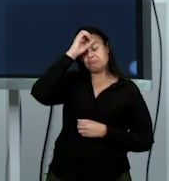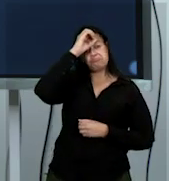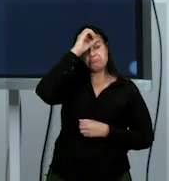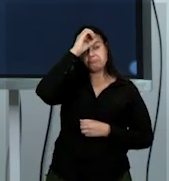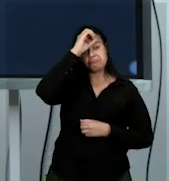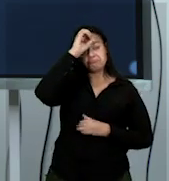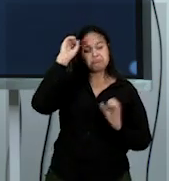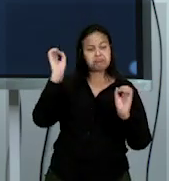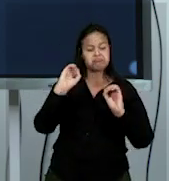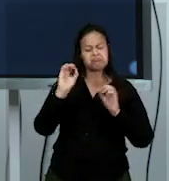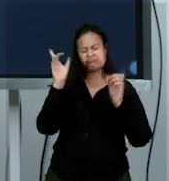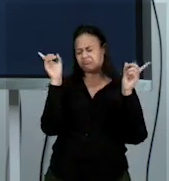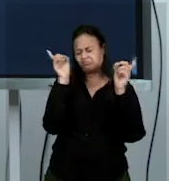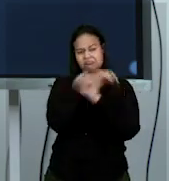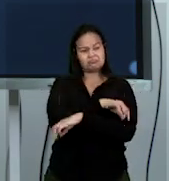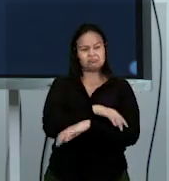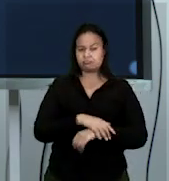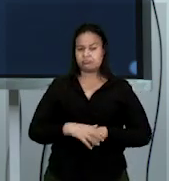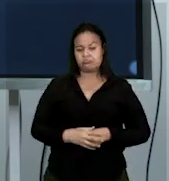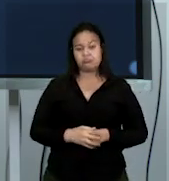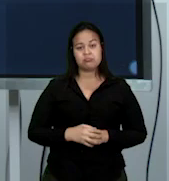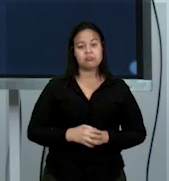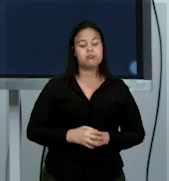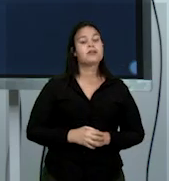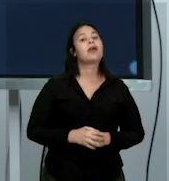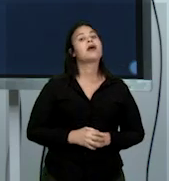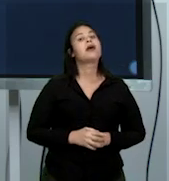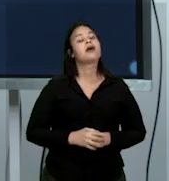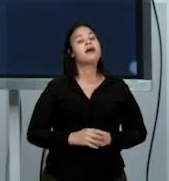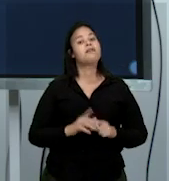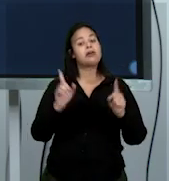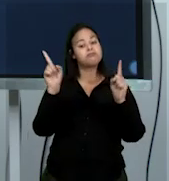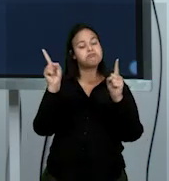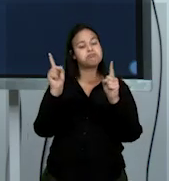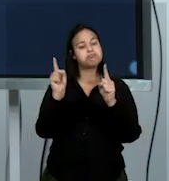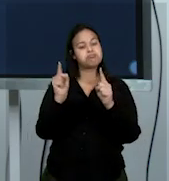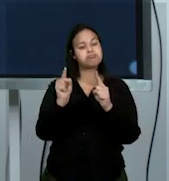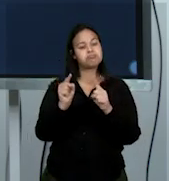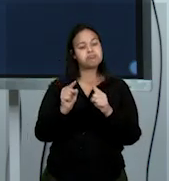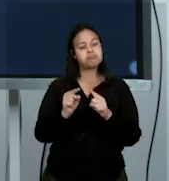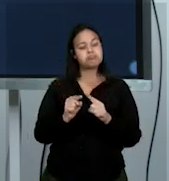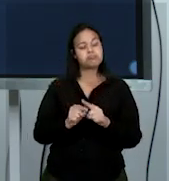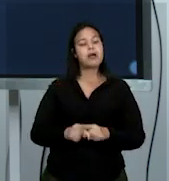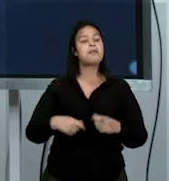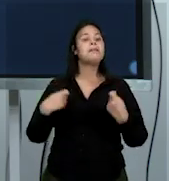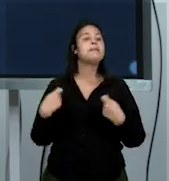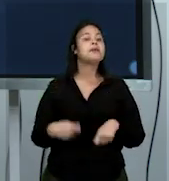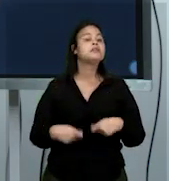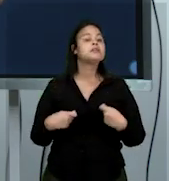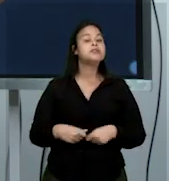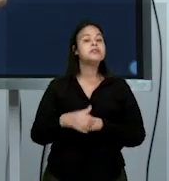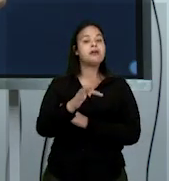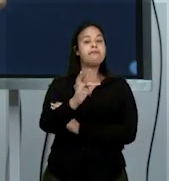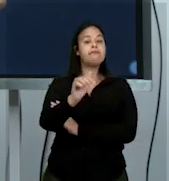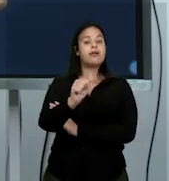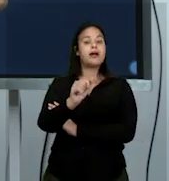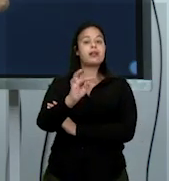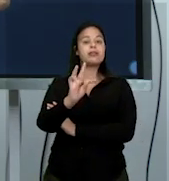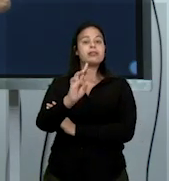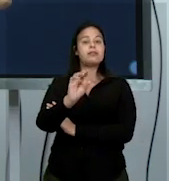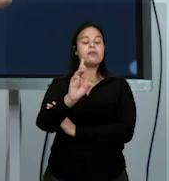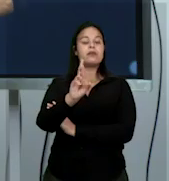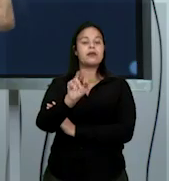isso. Isso é muito difícil. Então você vai fatorar o 100. Lembrando que a gente tem que fatorar, não é? Não tem mágica.